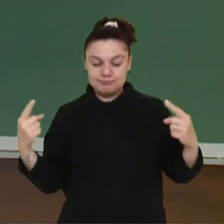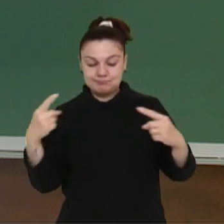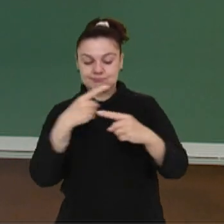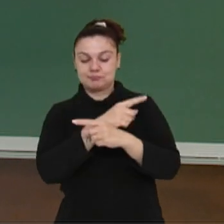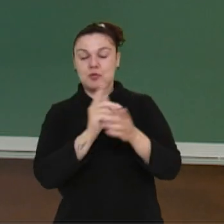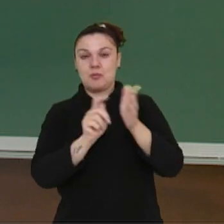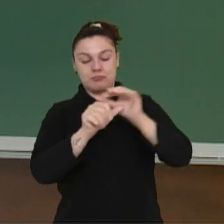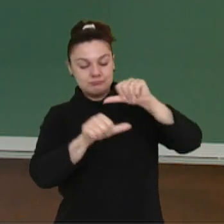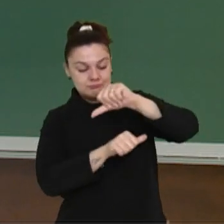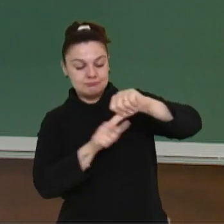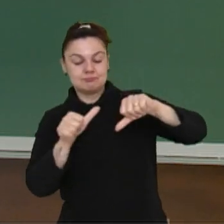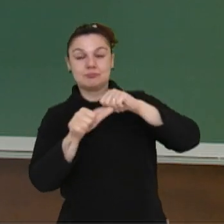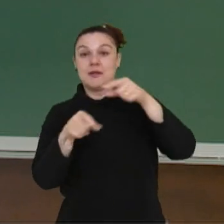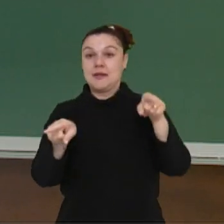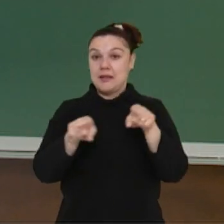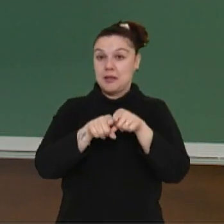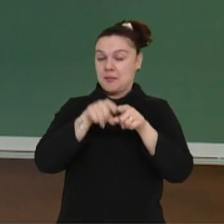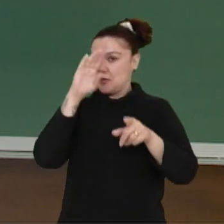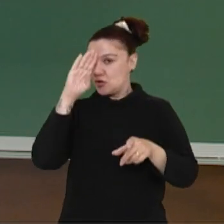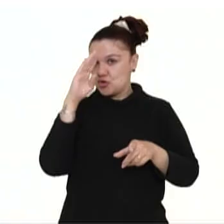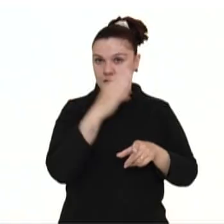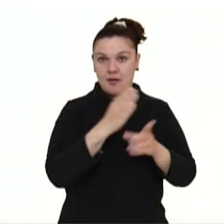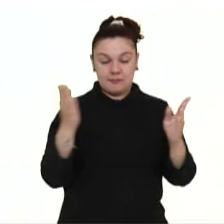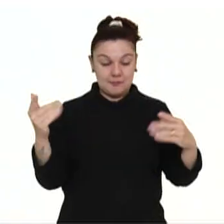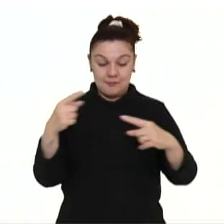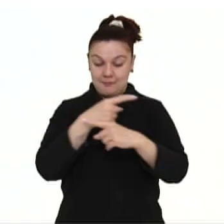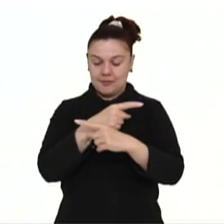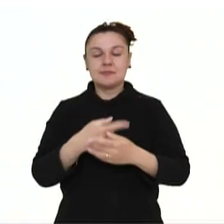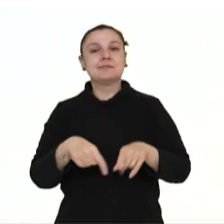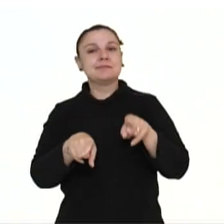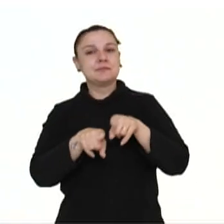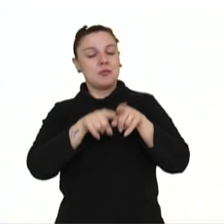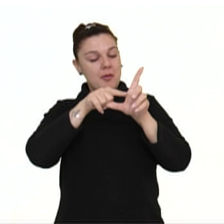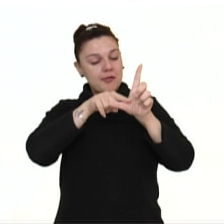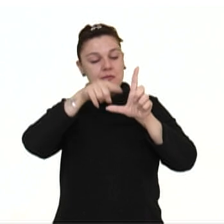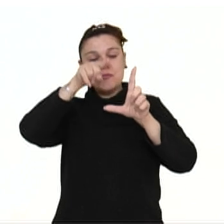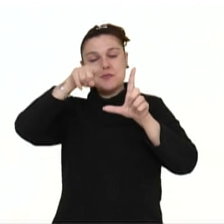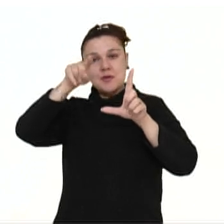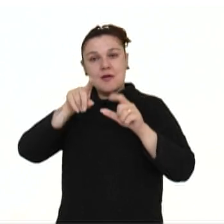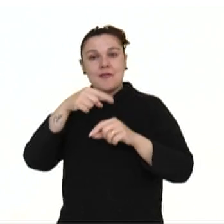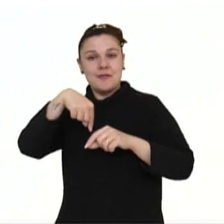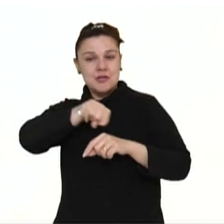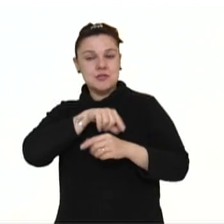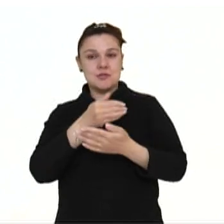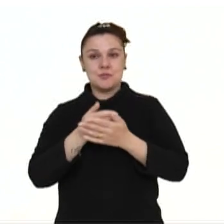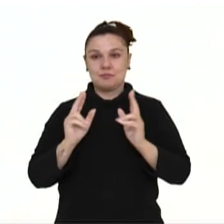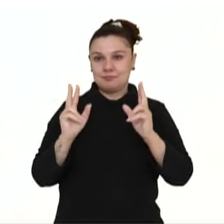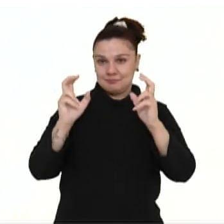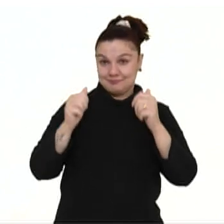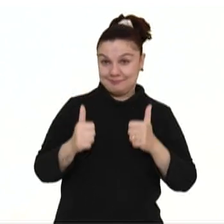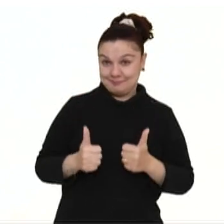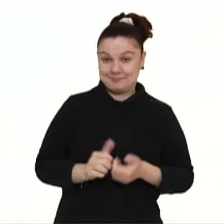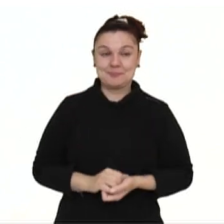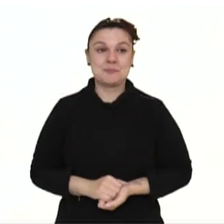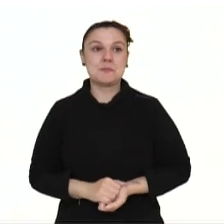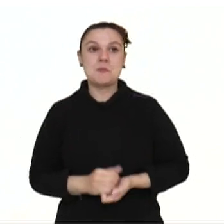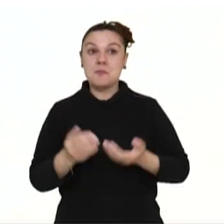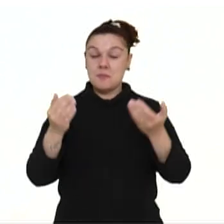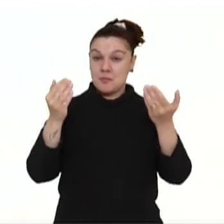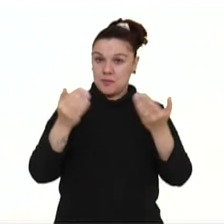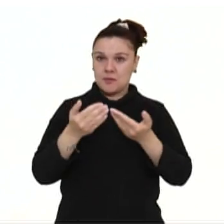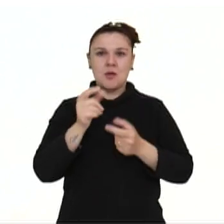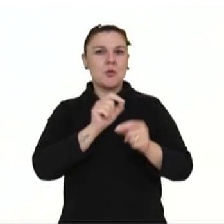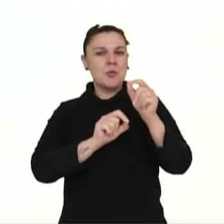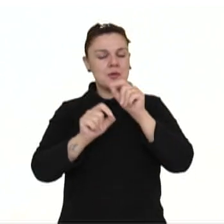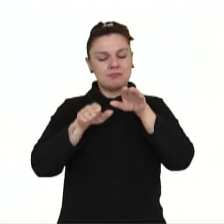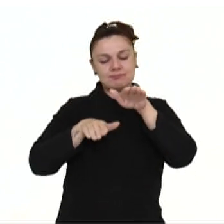reversibilidade das reações, as reações diretas e inversas e os gráficos onde a gente estuda esse assunto. Olha só,